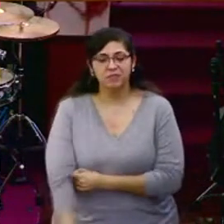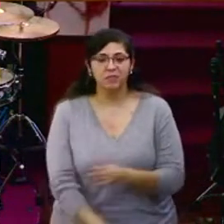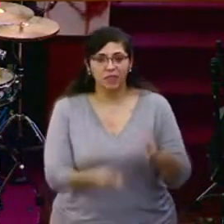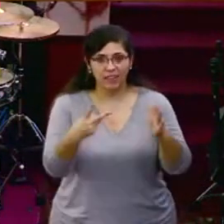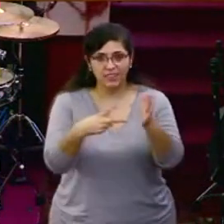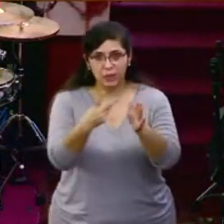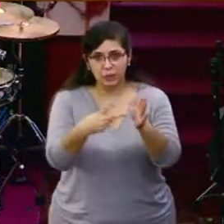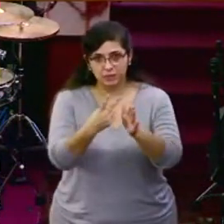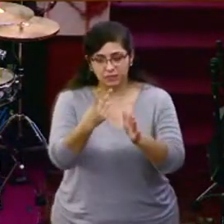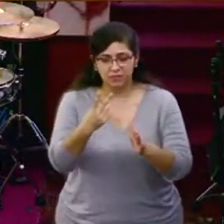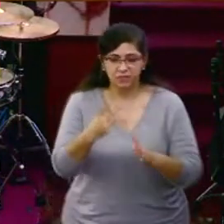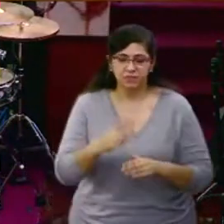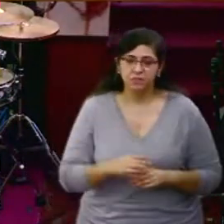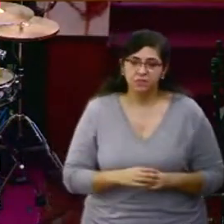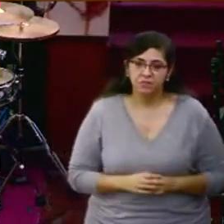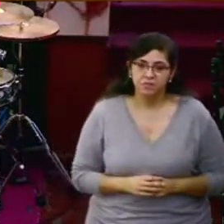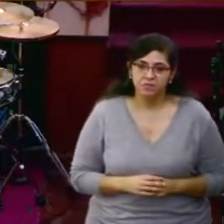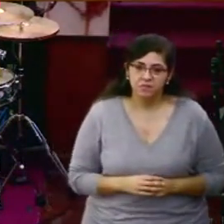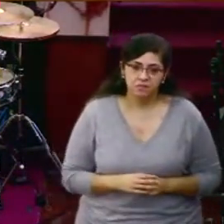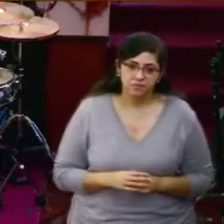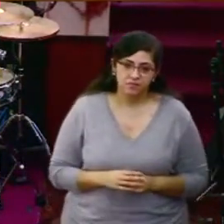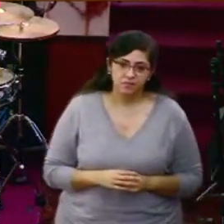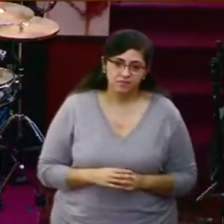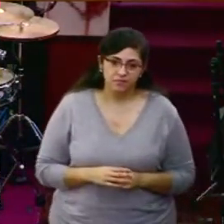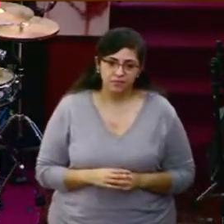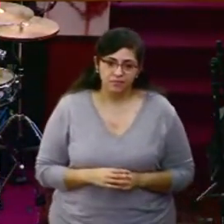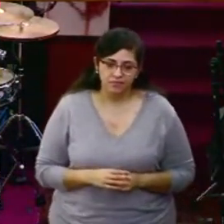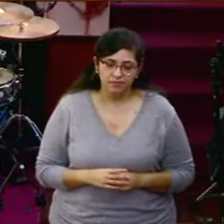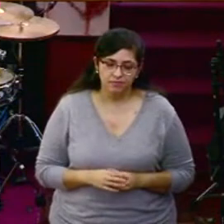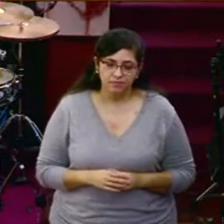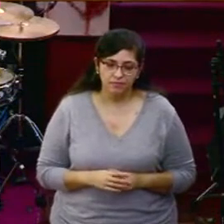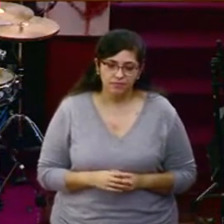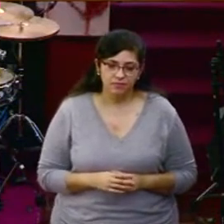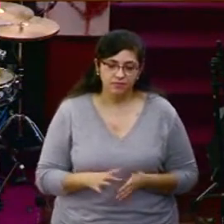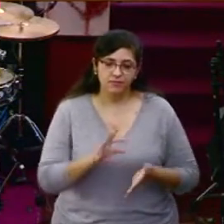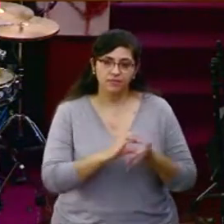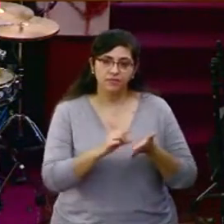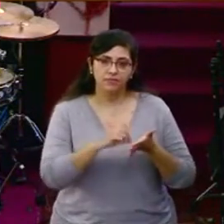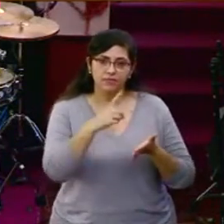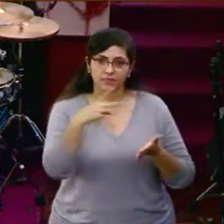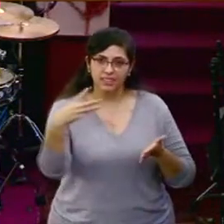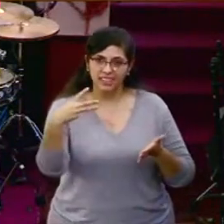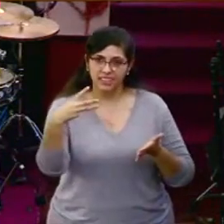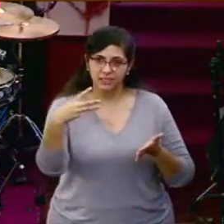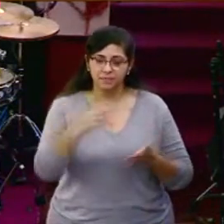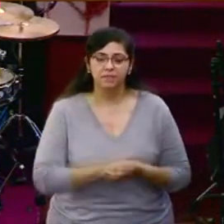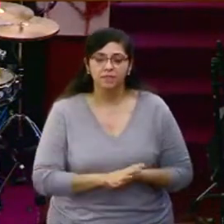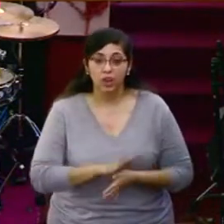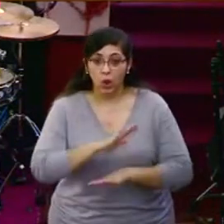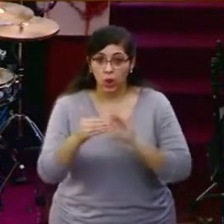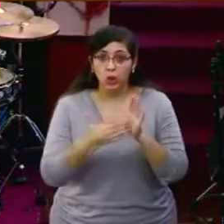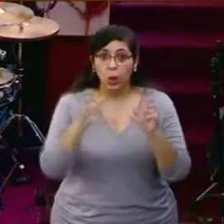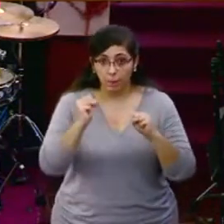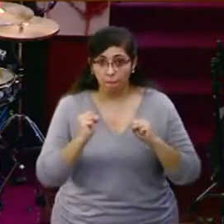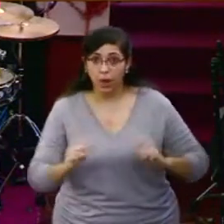outra ideia do versículo 12 até o versículo 13 inclusive o versículo 13 muito usado sempre né tudo posso